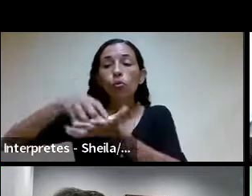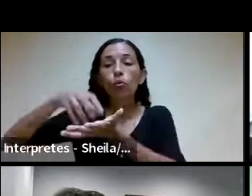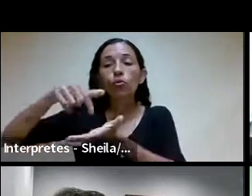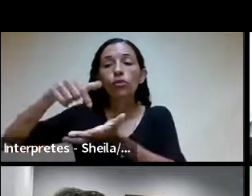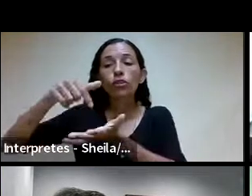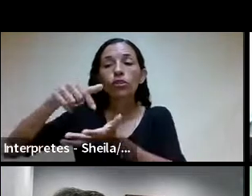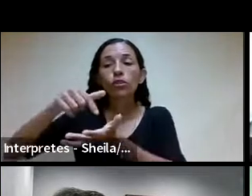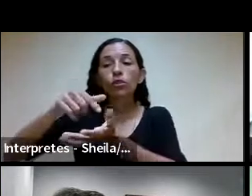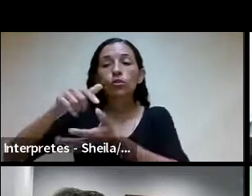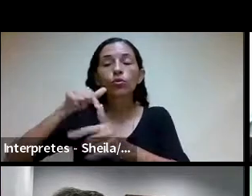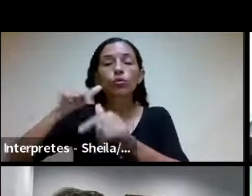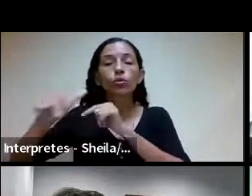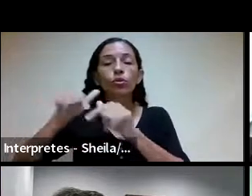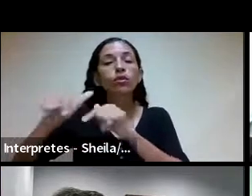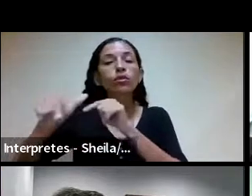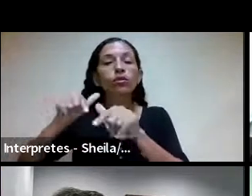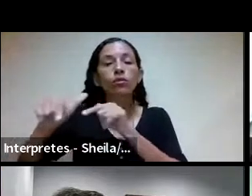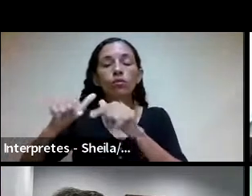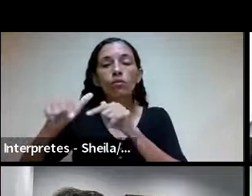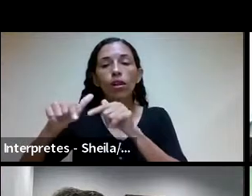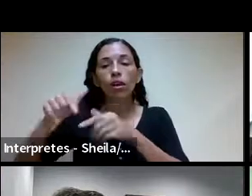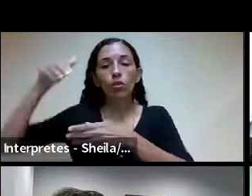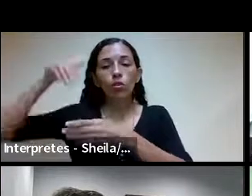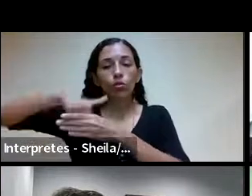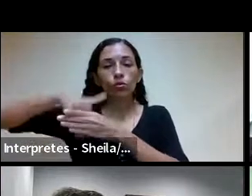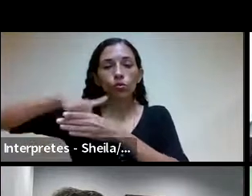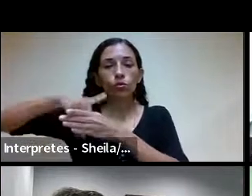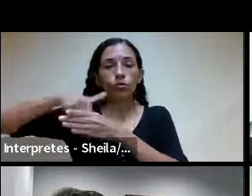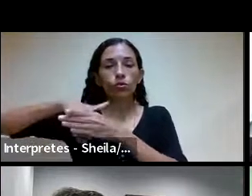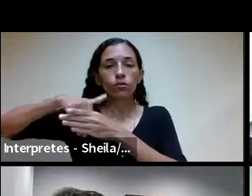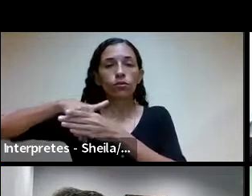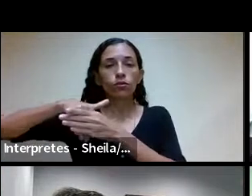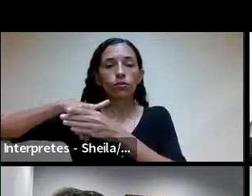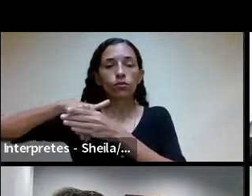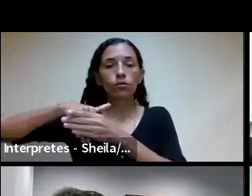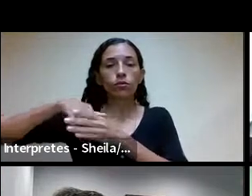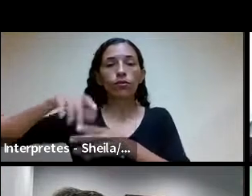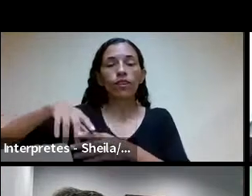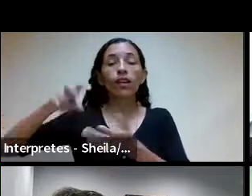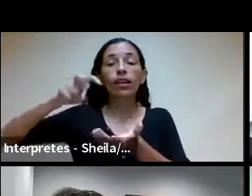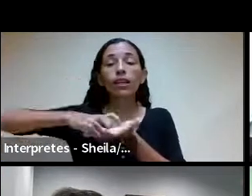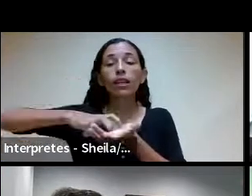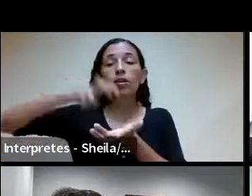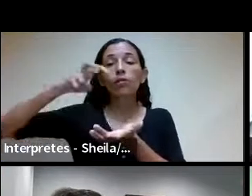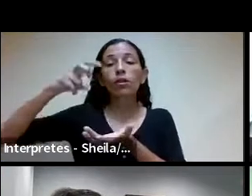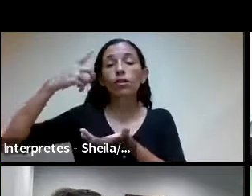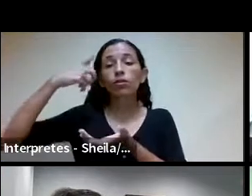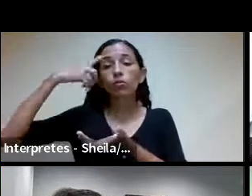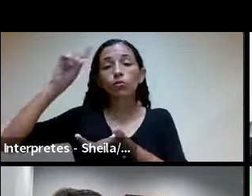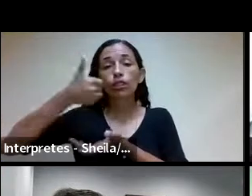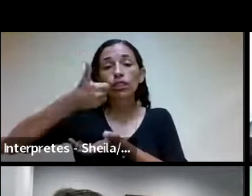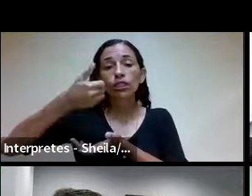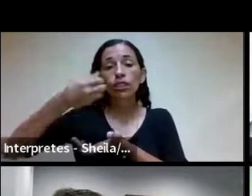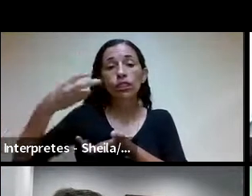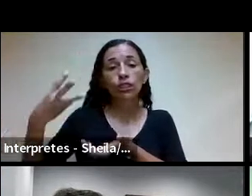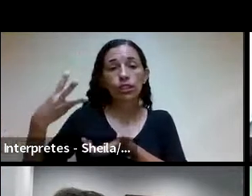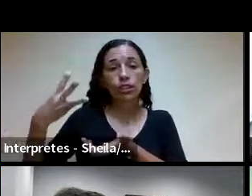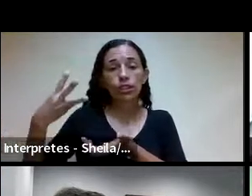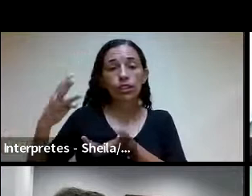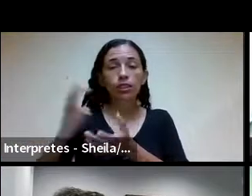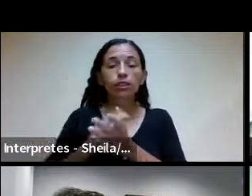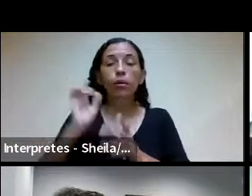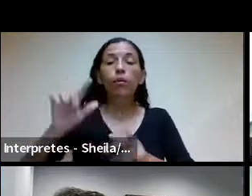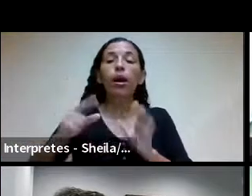8 horas da manhã do dia 13, para a apresentação do Plano Integrado de